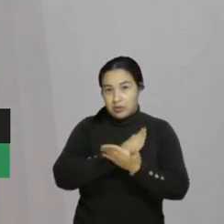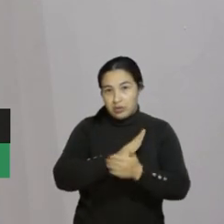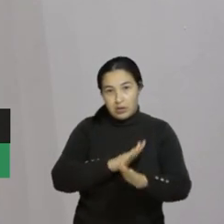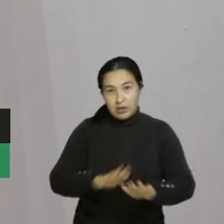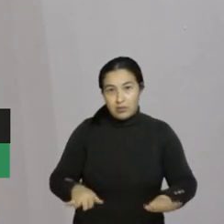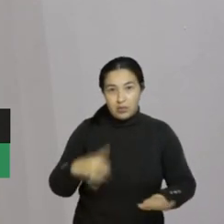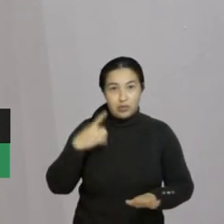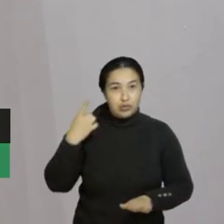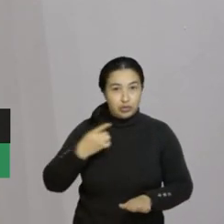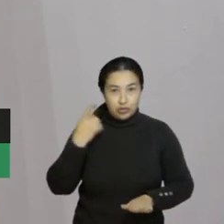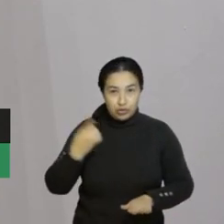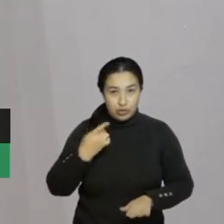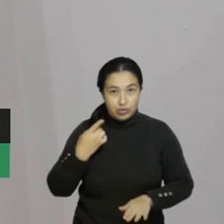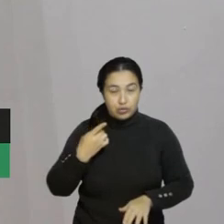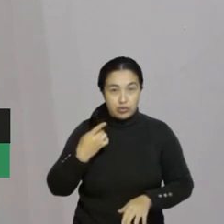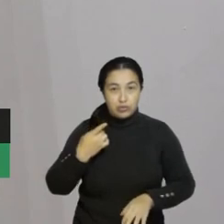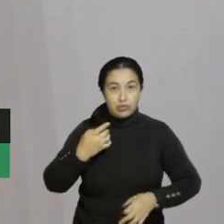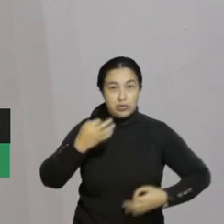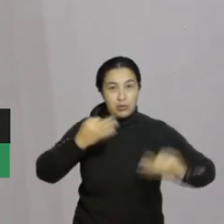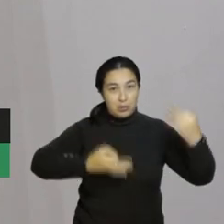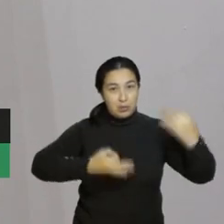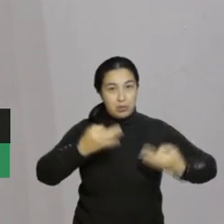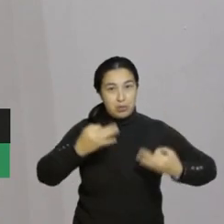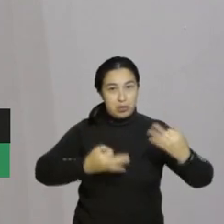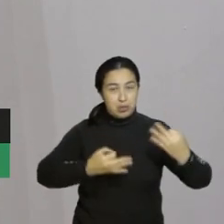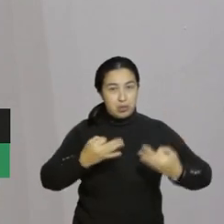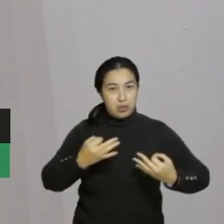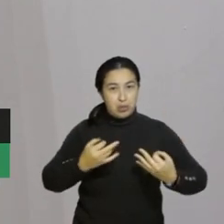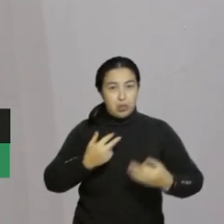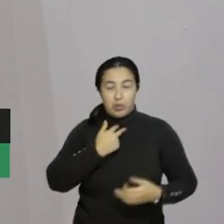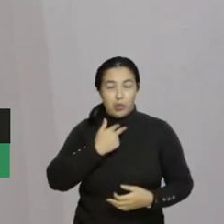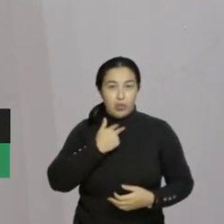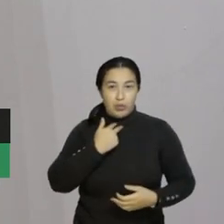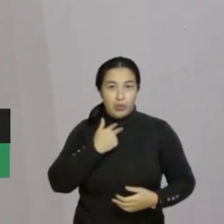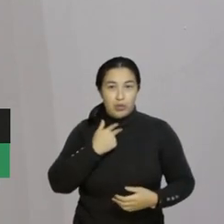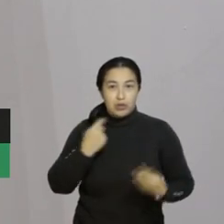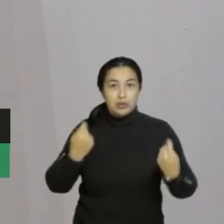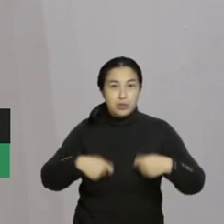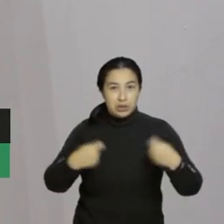direito de advogar e ainda tem que pedir baixa na OAB. E,